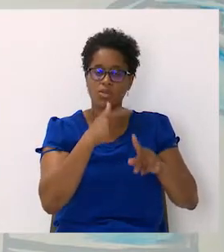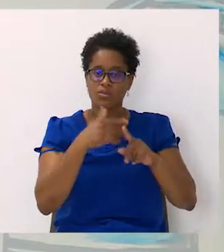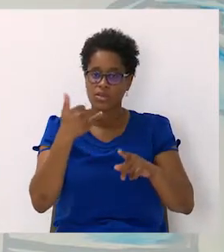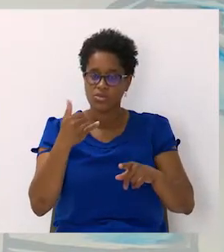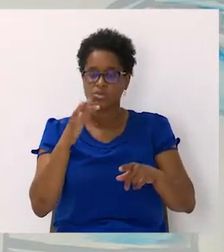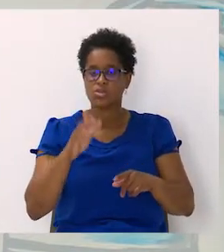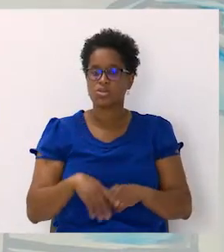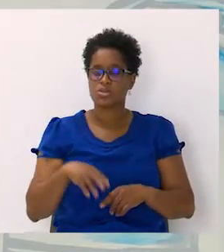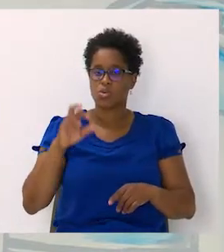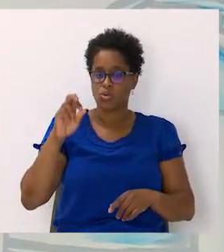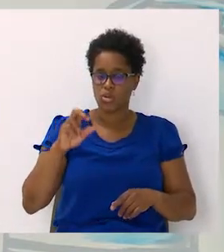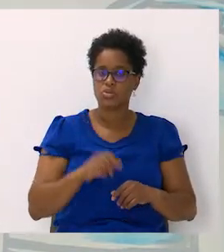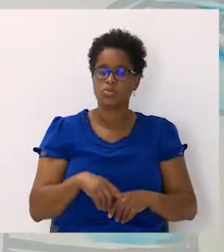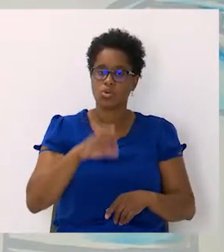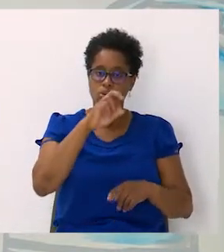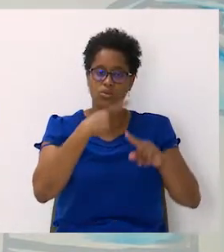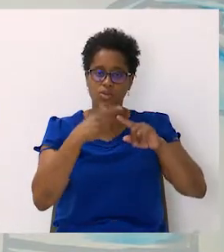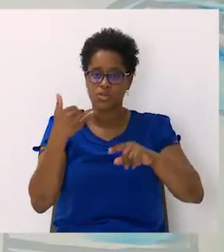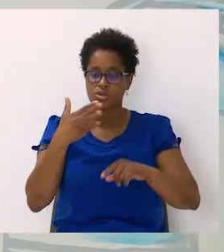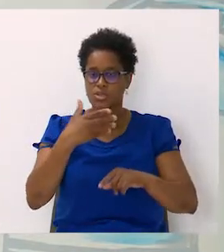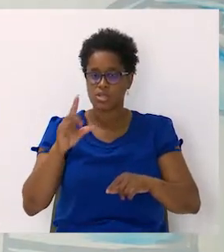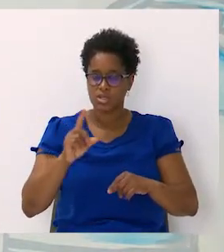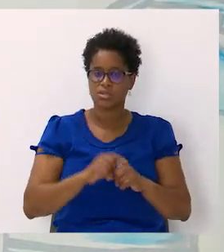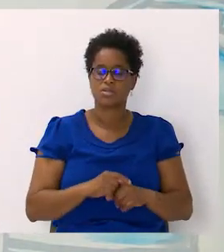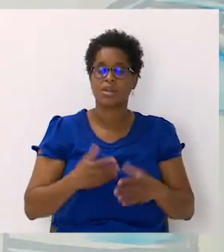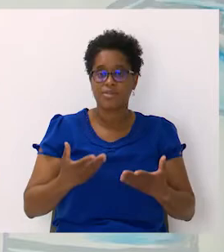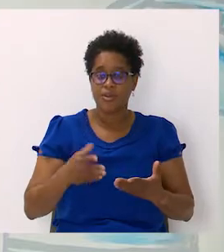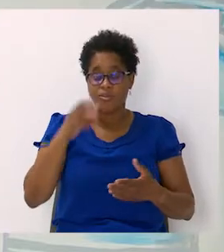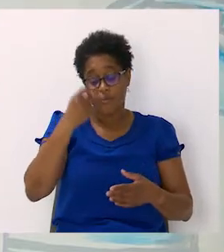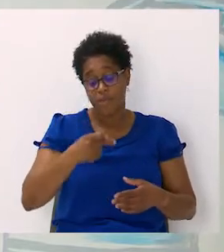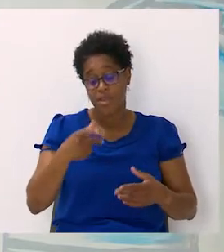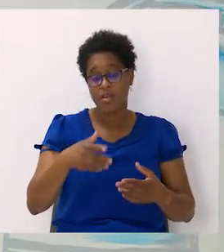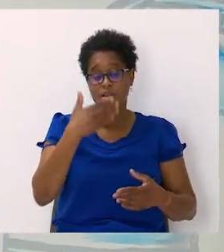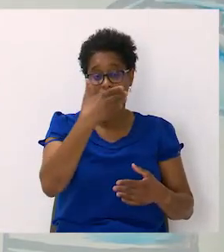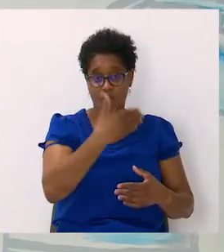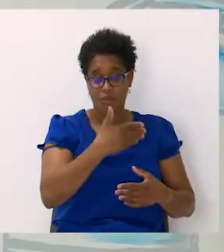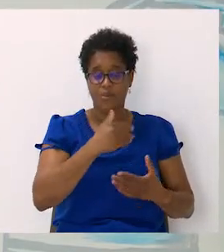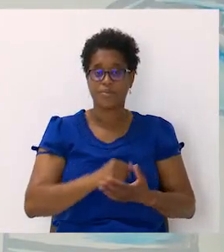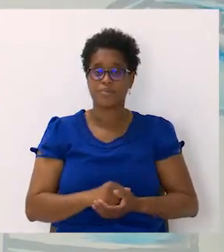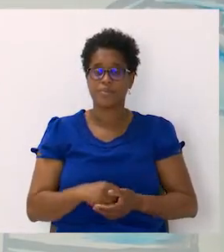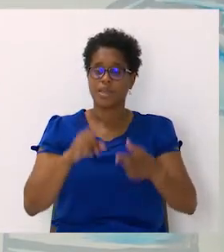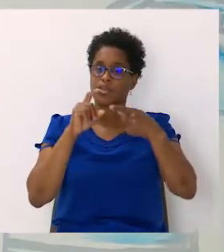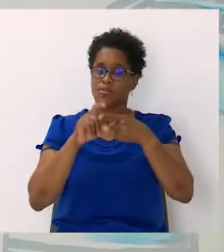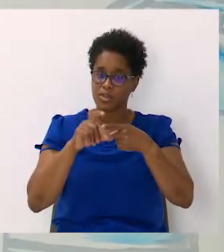4 vezes 2, 8. 8 vezes 2, 16. Então, ficamos com 1